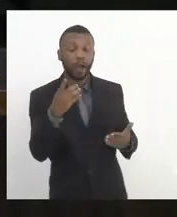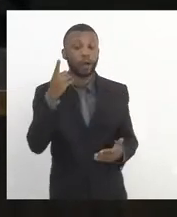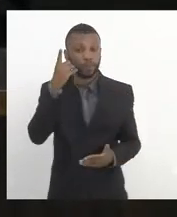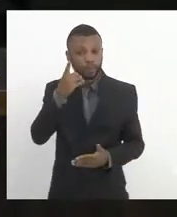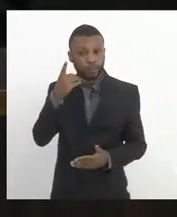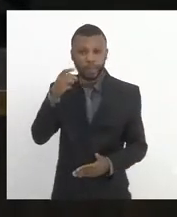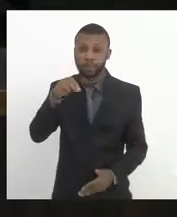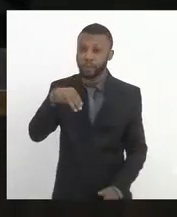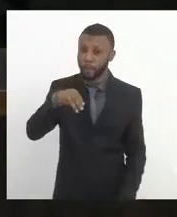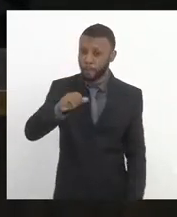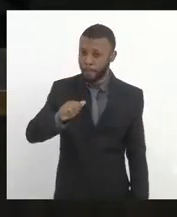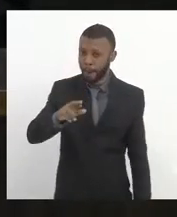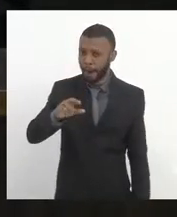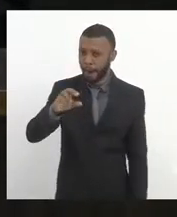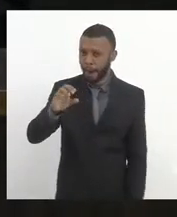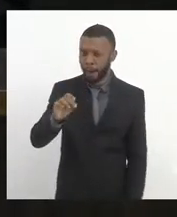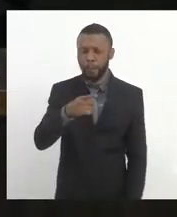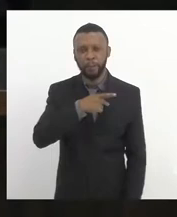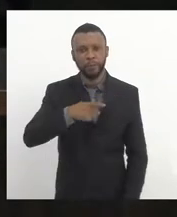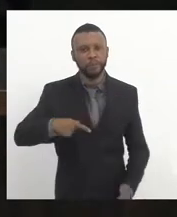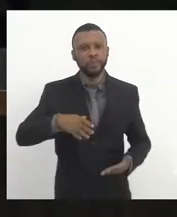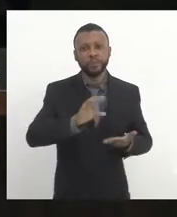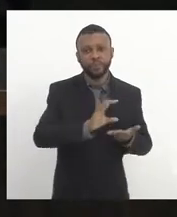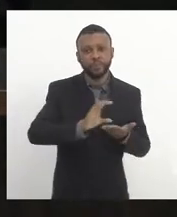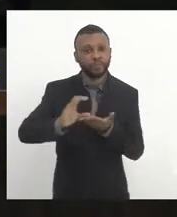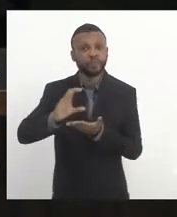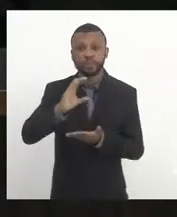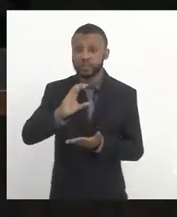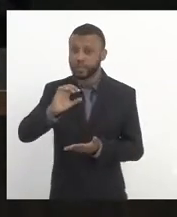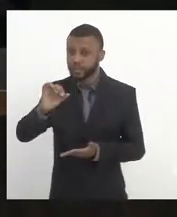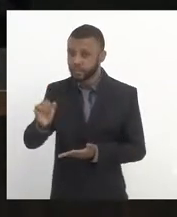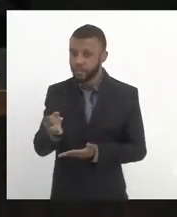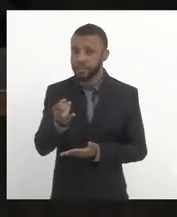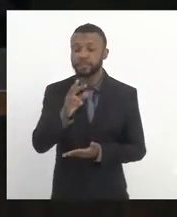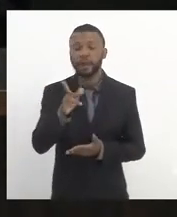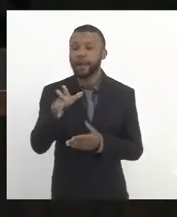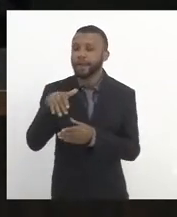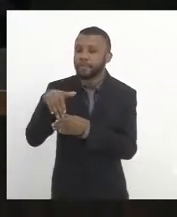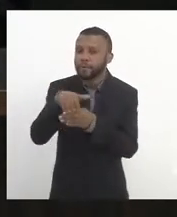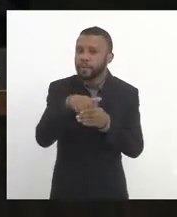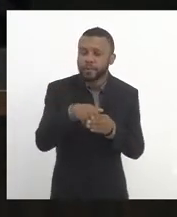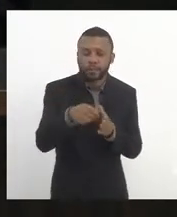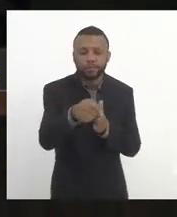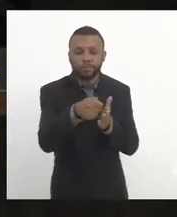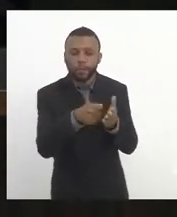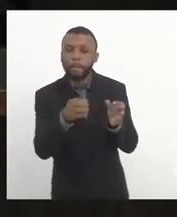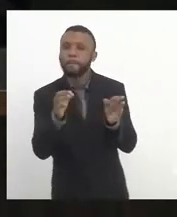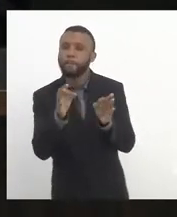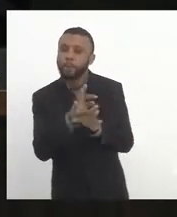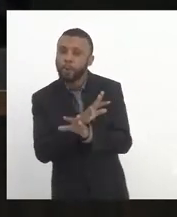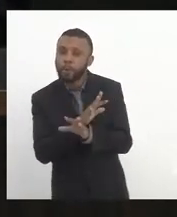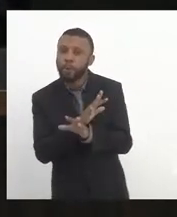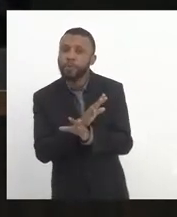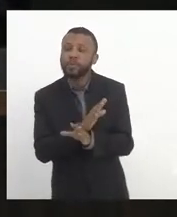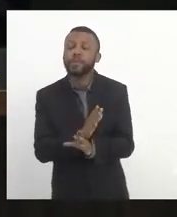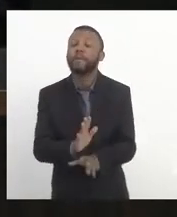presidente da Comissão de Constituição e Justiça, vamos dar a forma, vamos votar aqui, vai a redação do vencido, mas